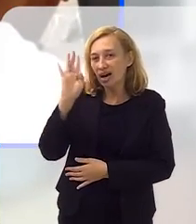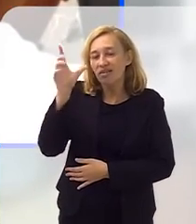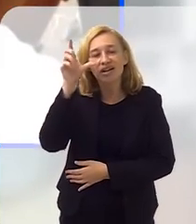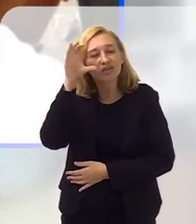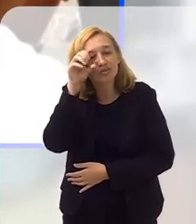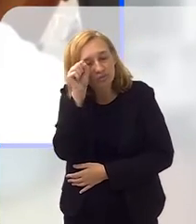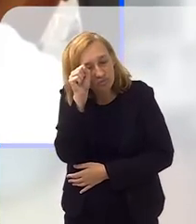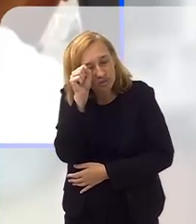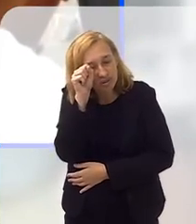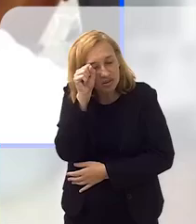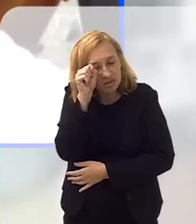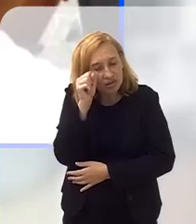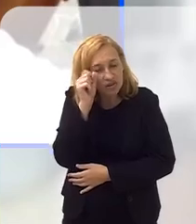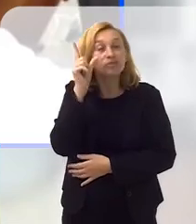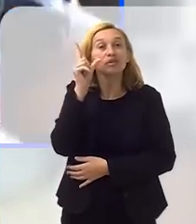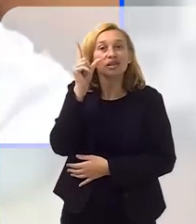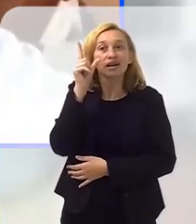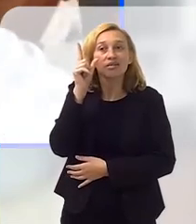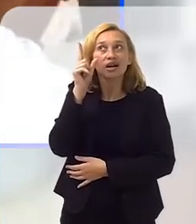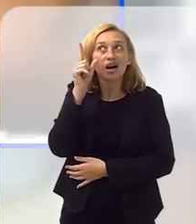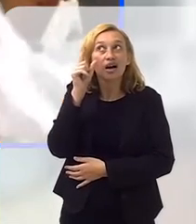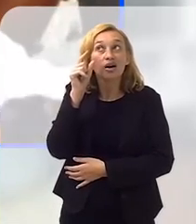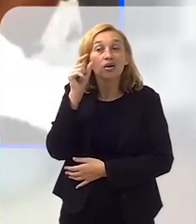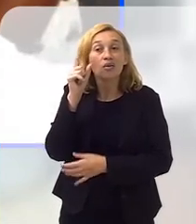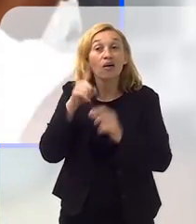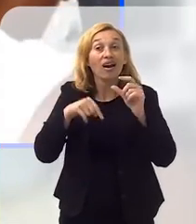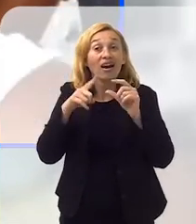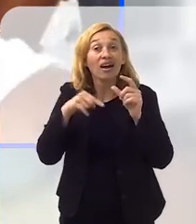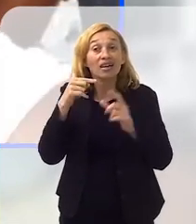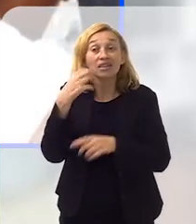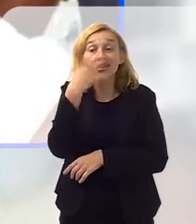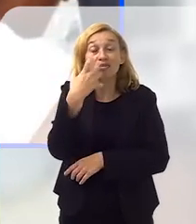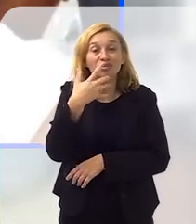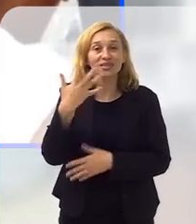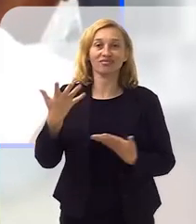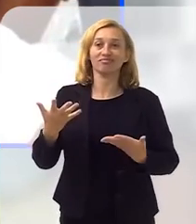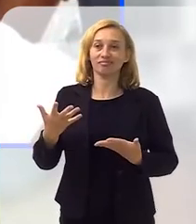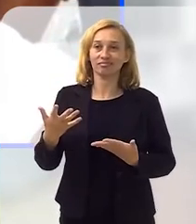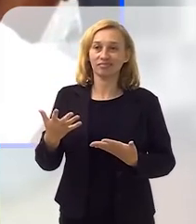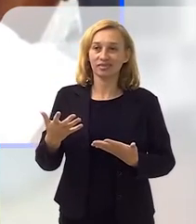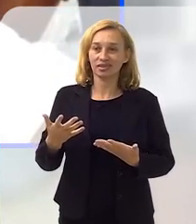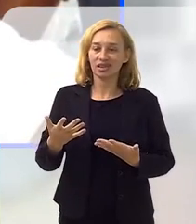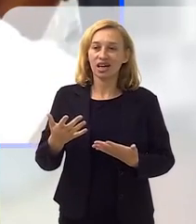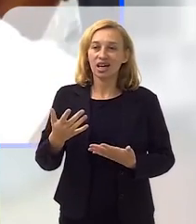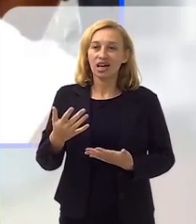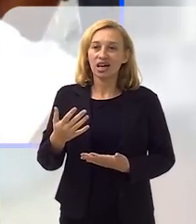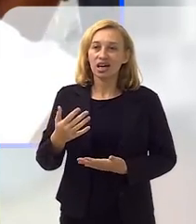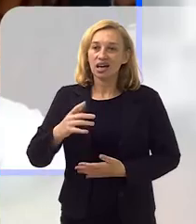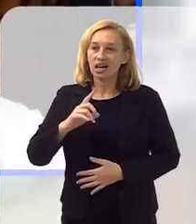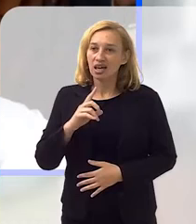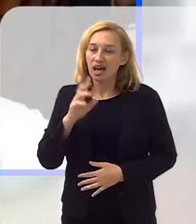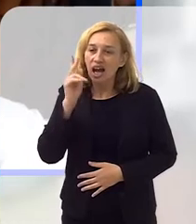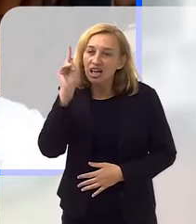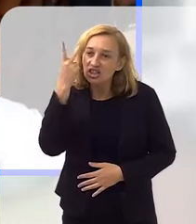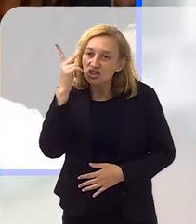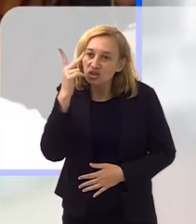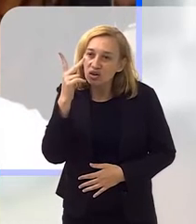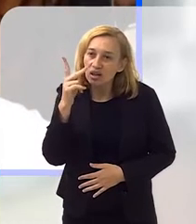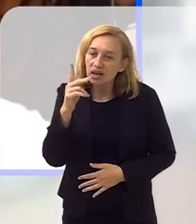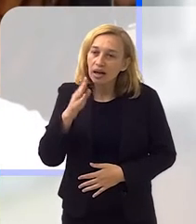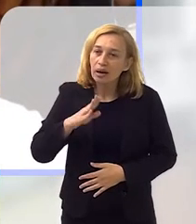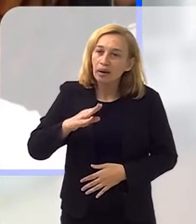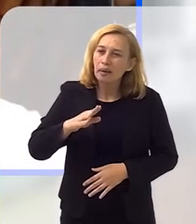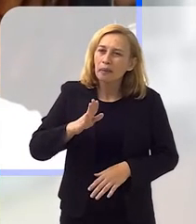né? Ela dormia, aí já acordava já com a música, já com a melodia. E, se eu não me engano,